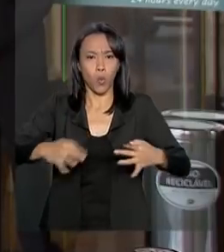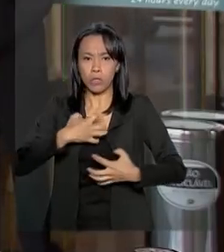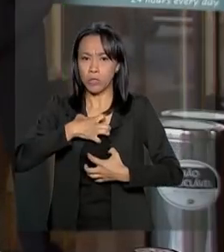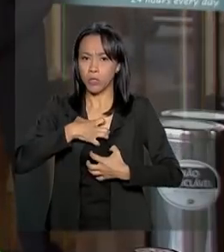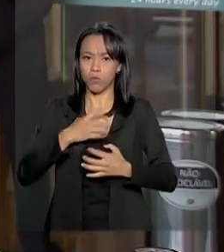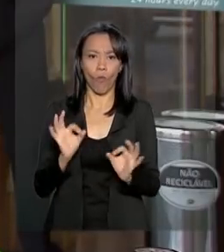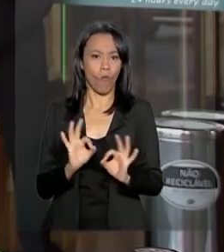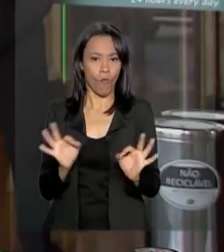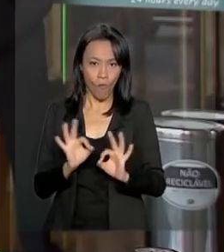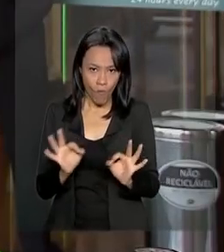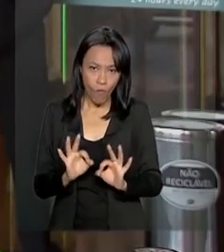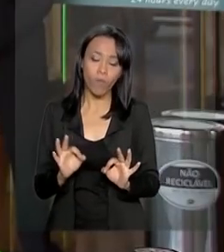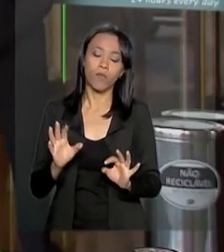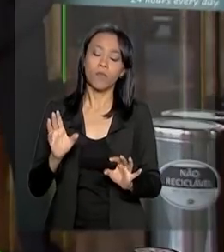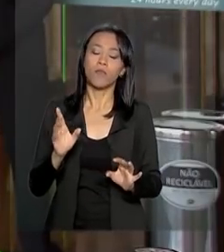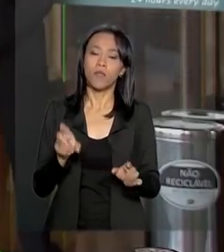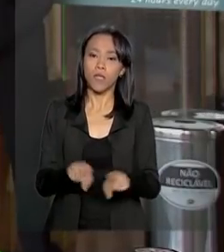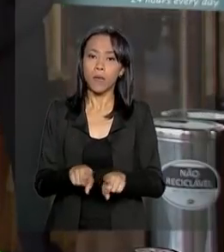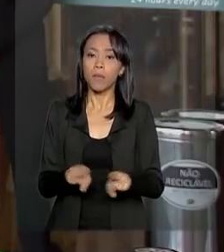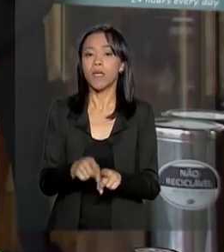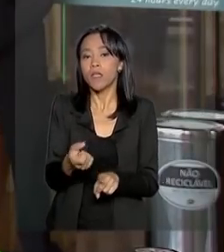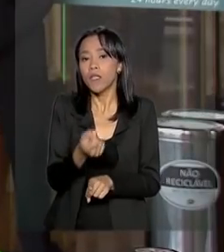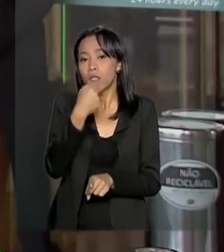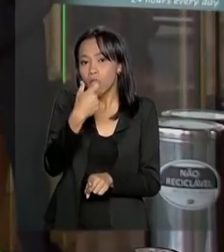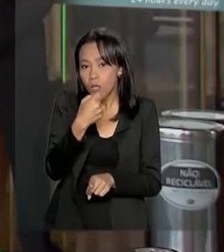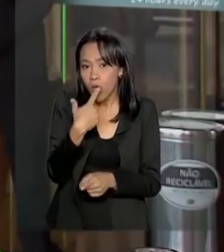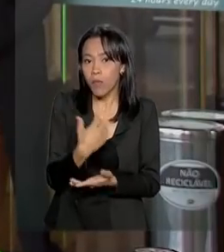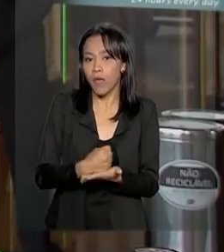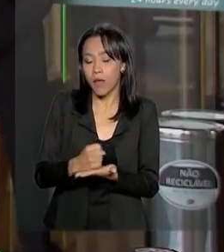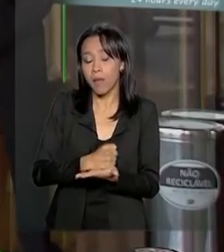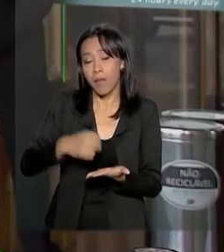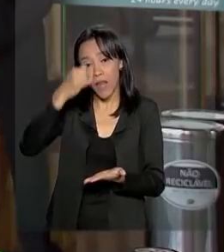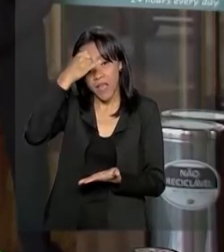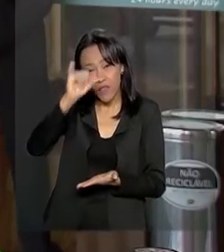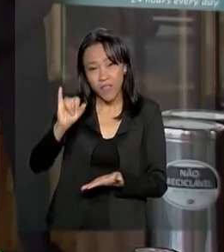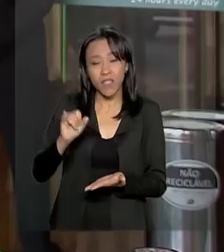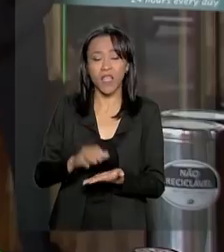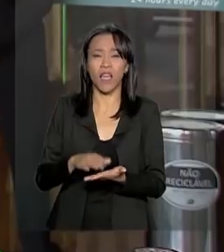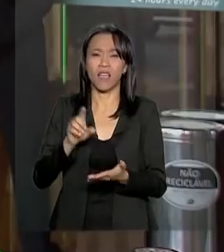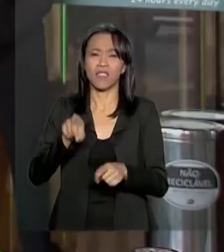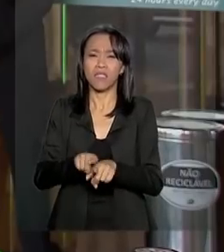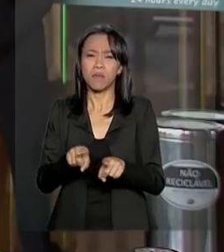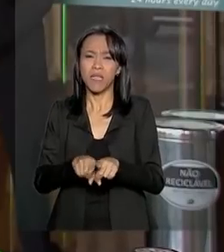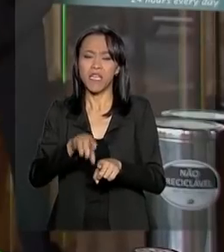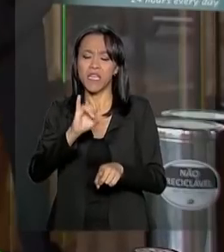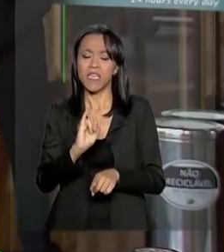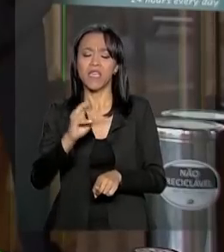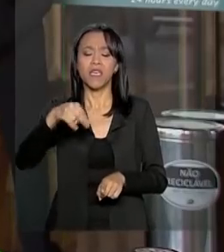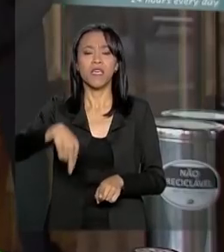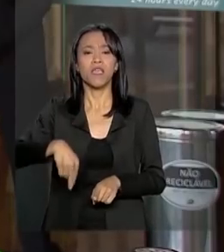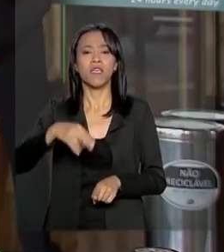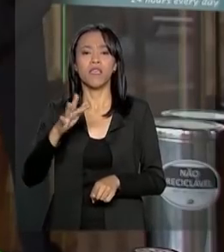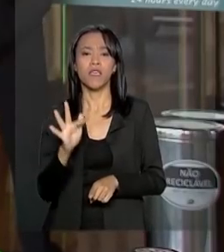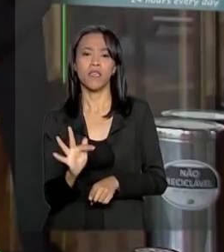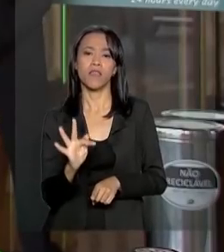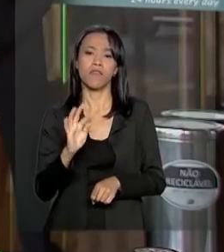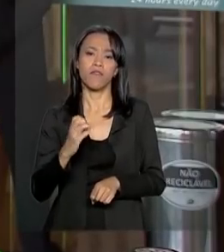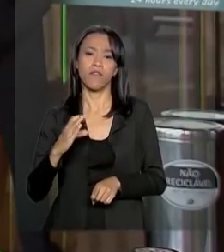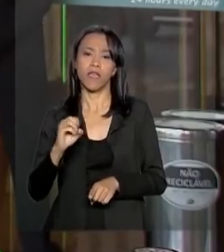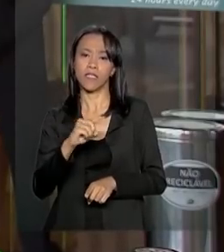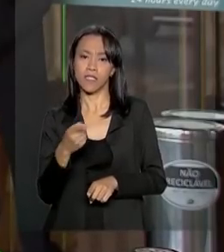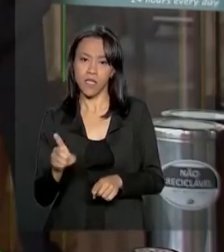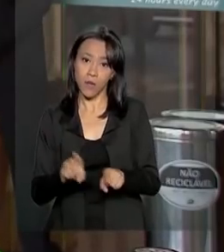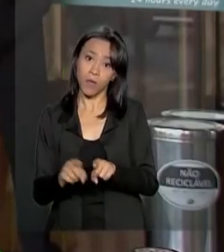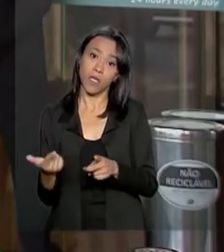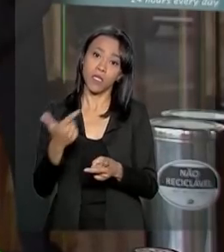também recebe medicamentos para impedir infecções e trombose venosa aguda. Amanhã,